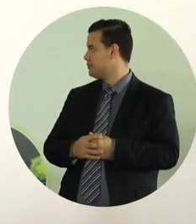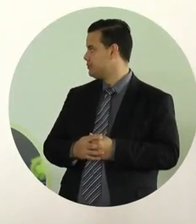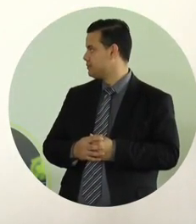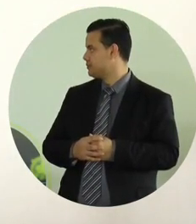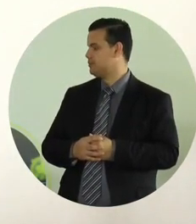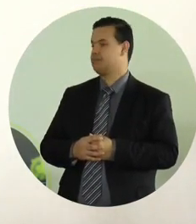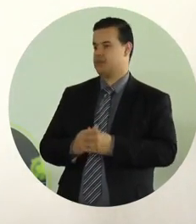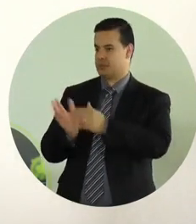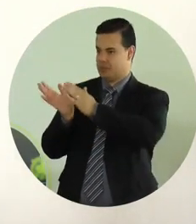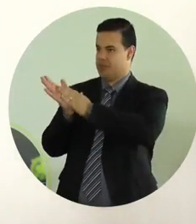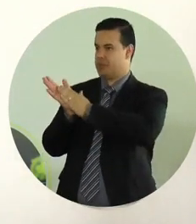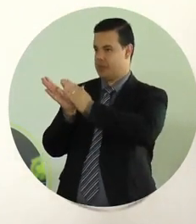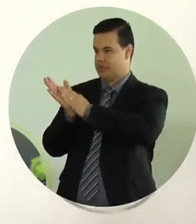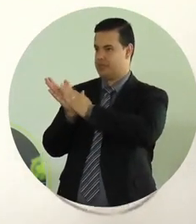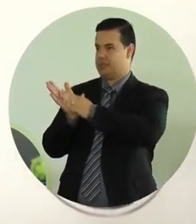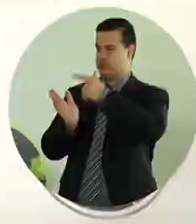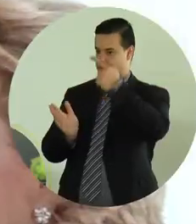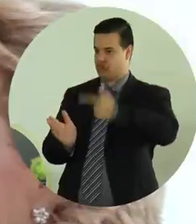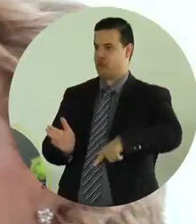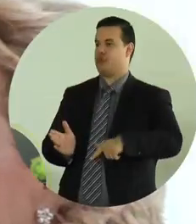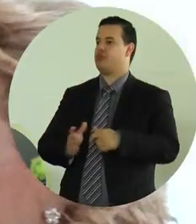Parabéns mais uma vez.